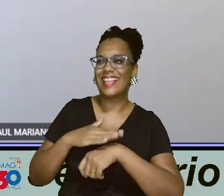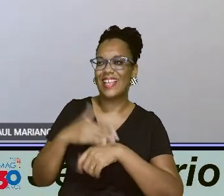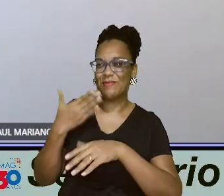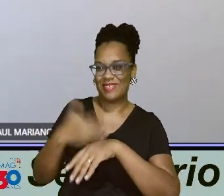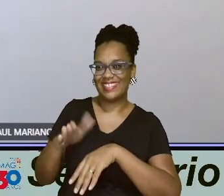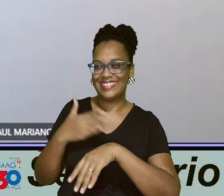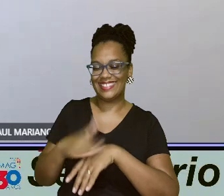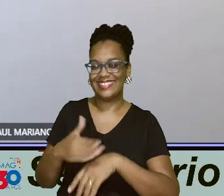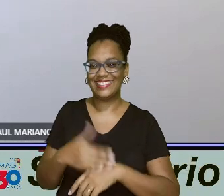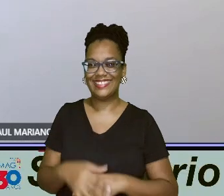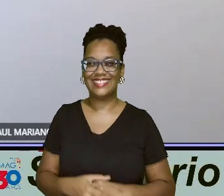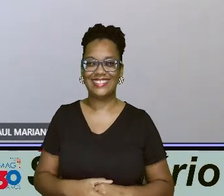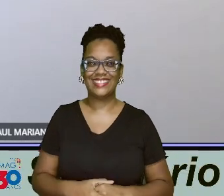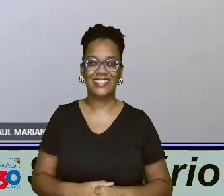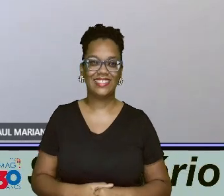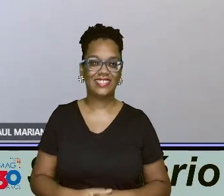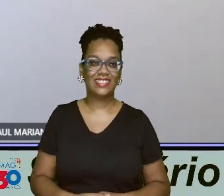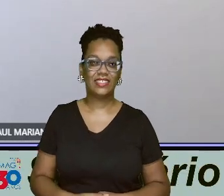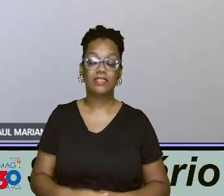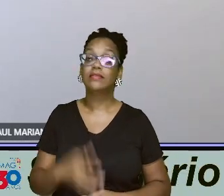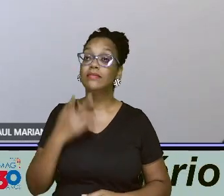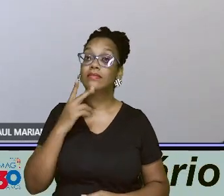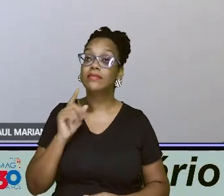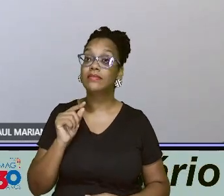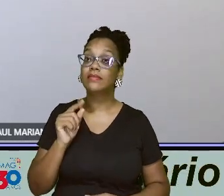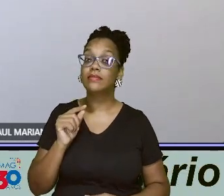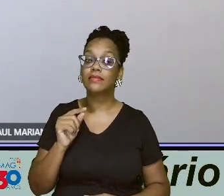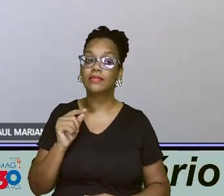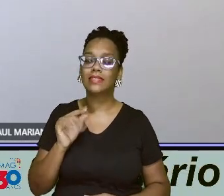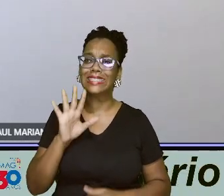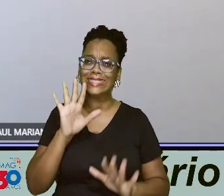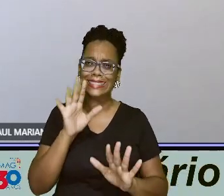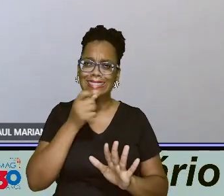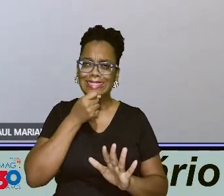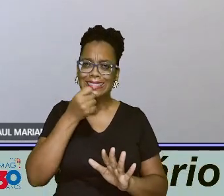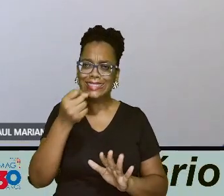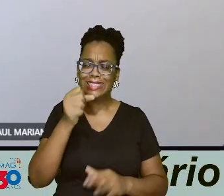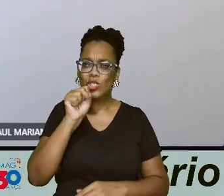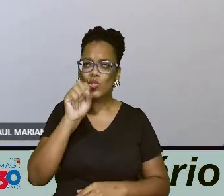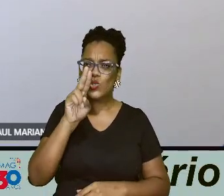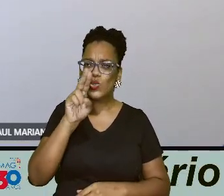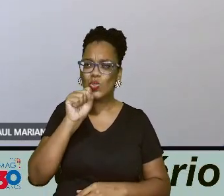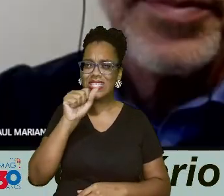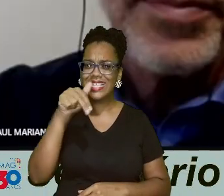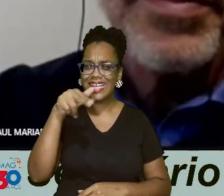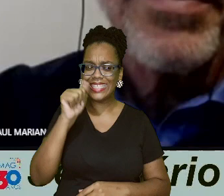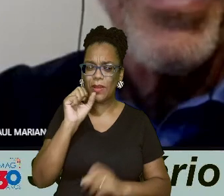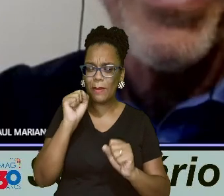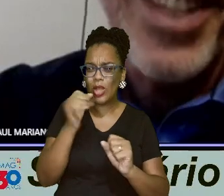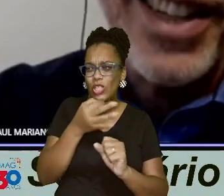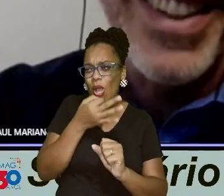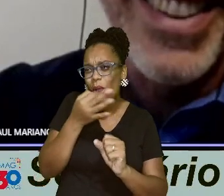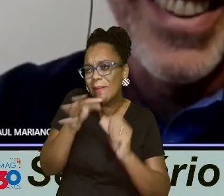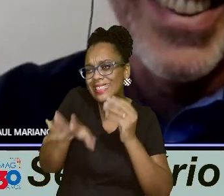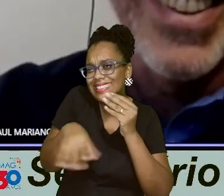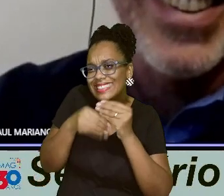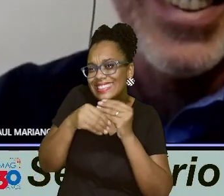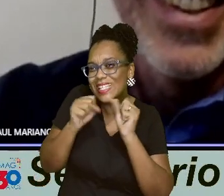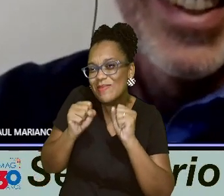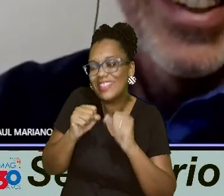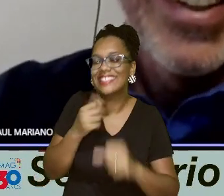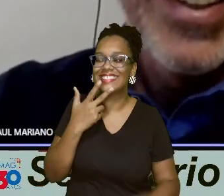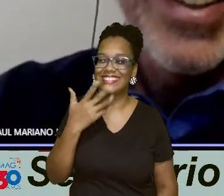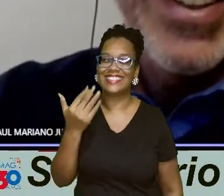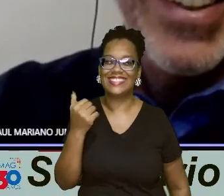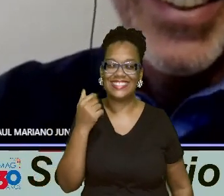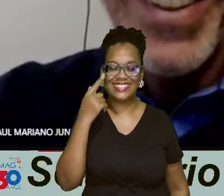prática. Diga, Luna Dani. Antes de passar para a Suzana, posso fazer um pequeno comentário? Diga.